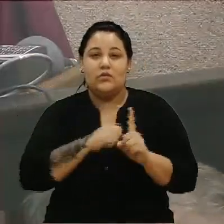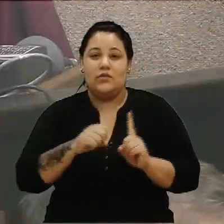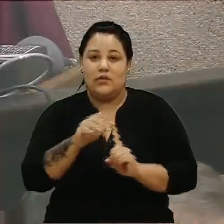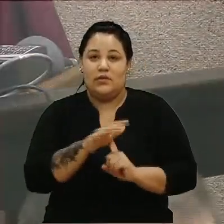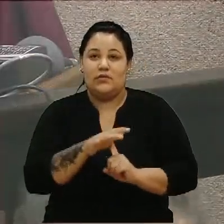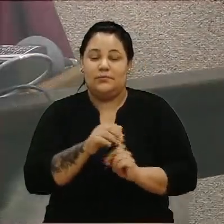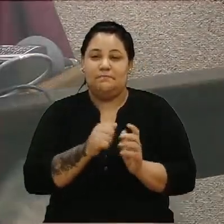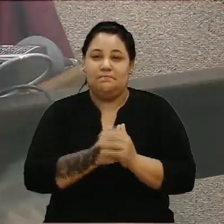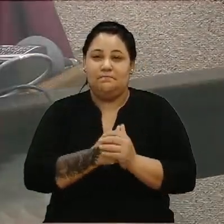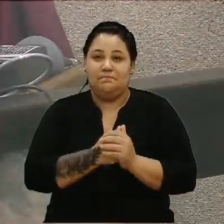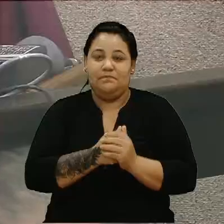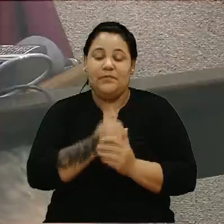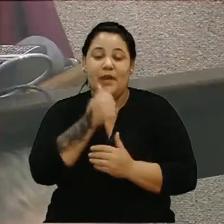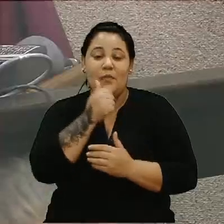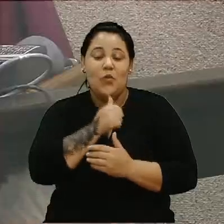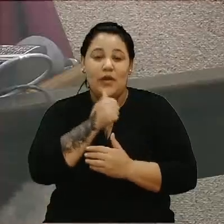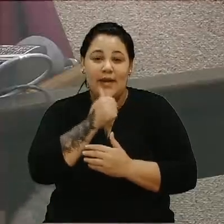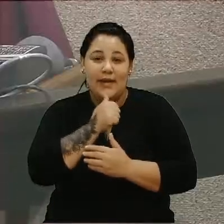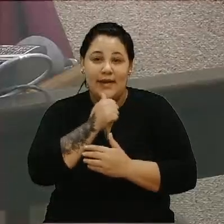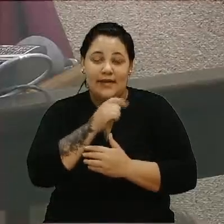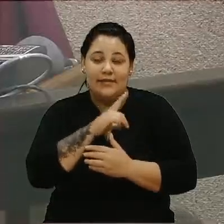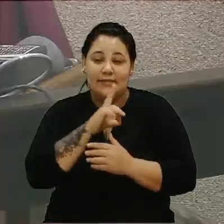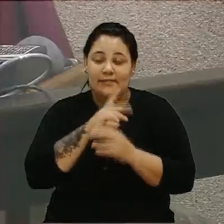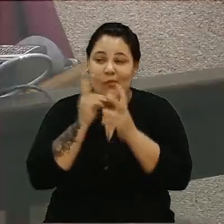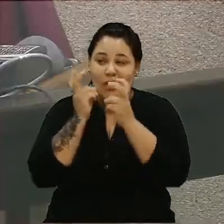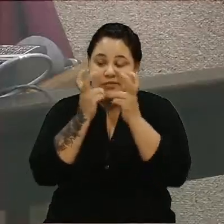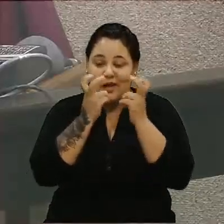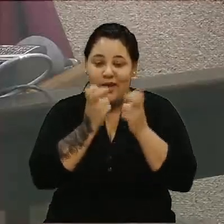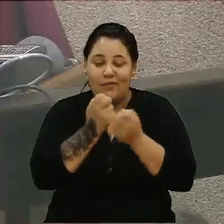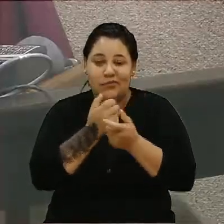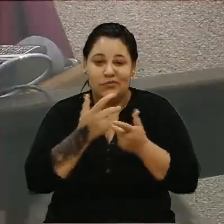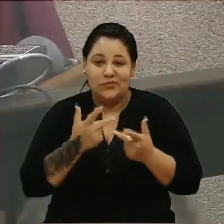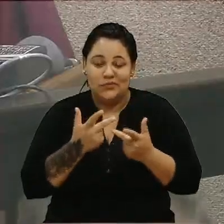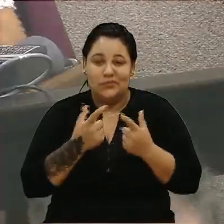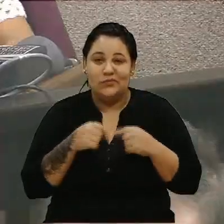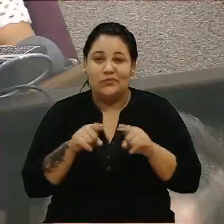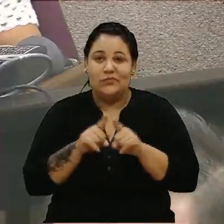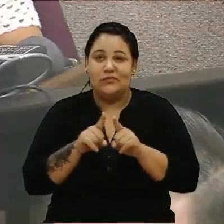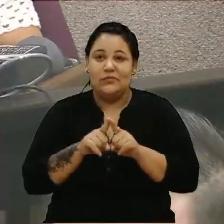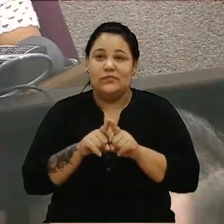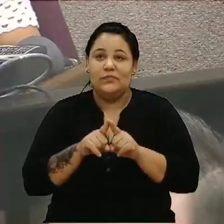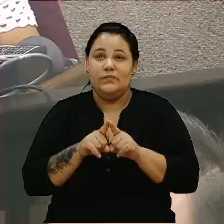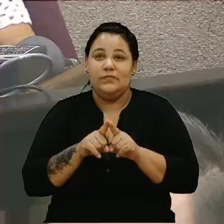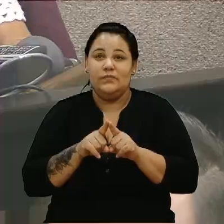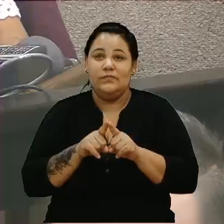A mulher, por suas percepções, né,